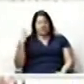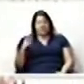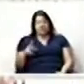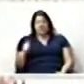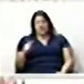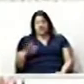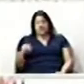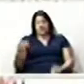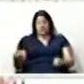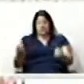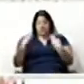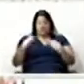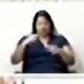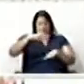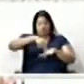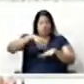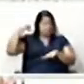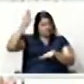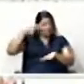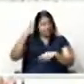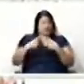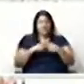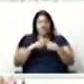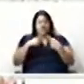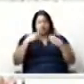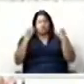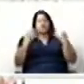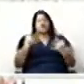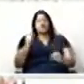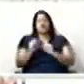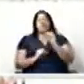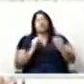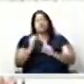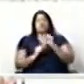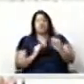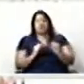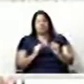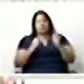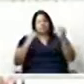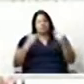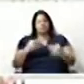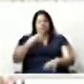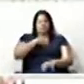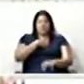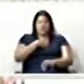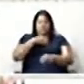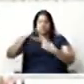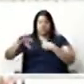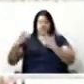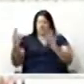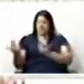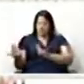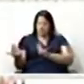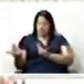o tempo para mim, mas eu acredito que eu esteja falando aqui essas coisas também um pouco falando do sentimento do